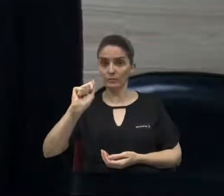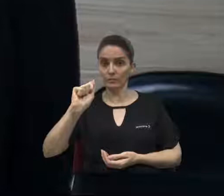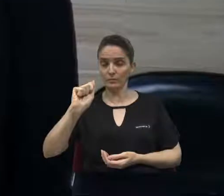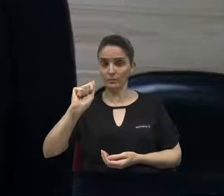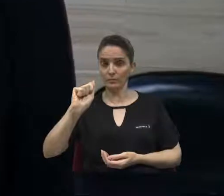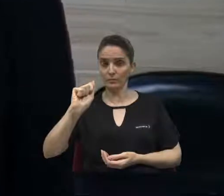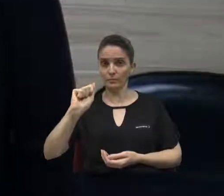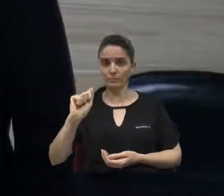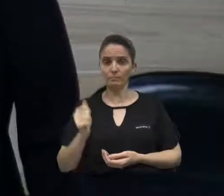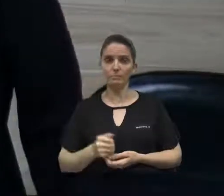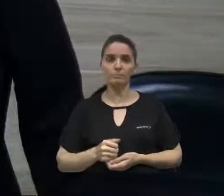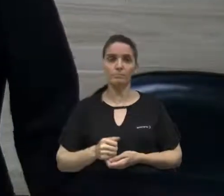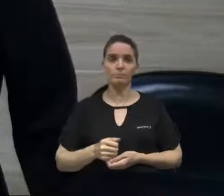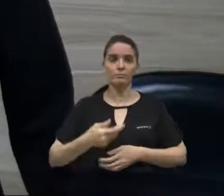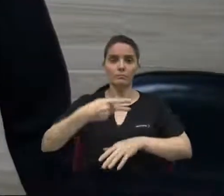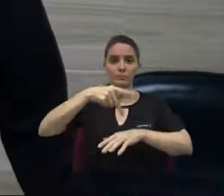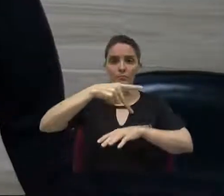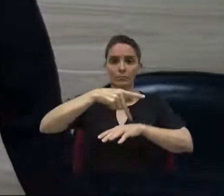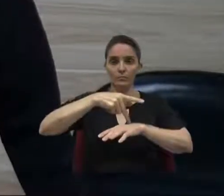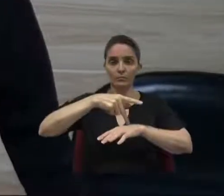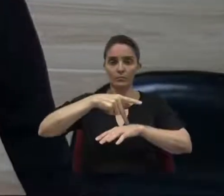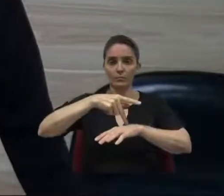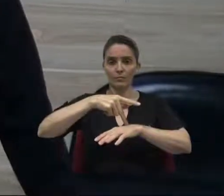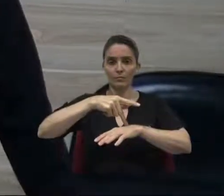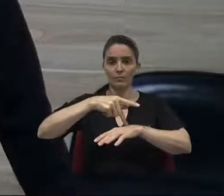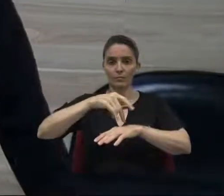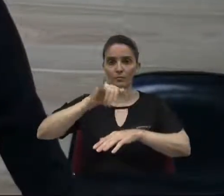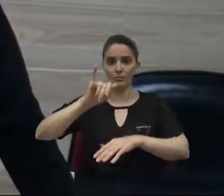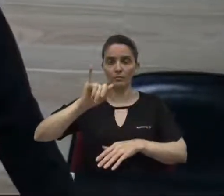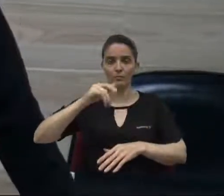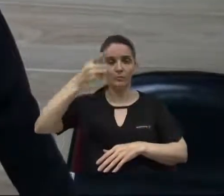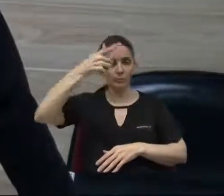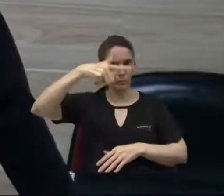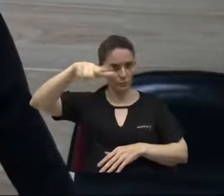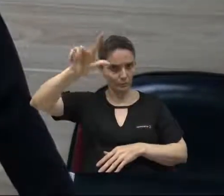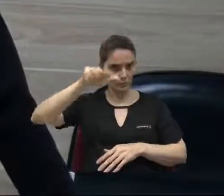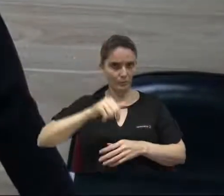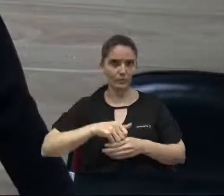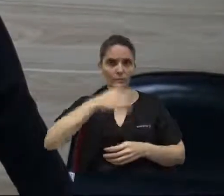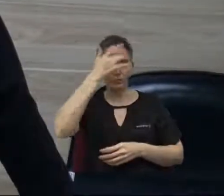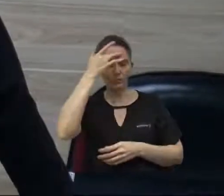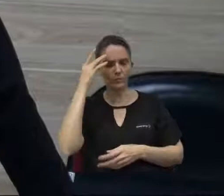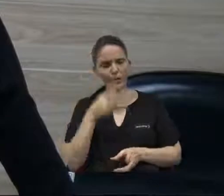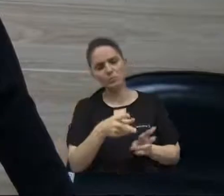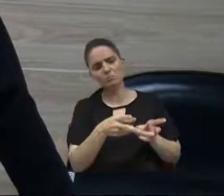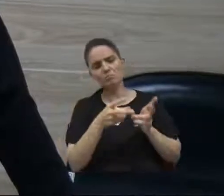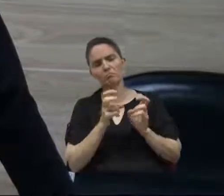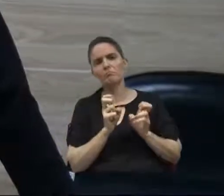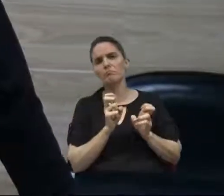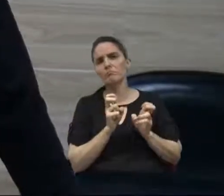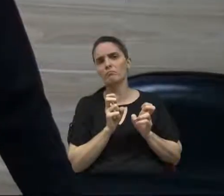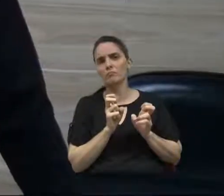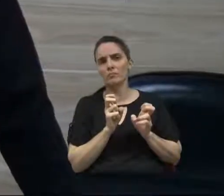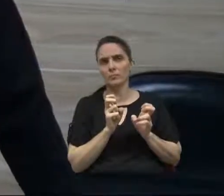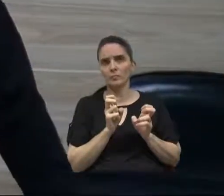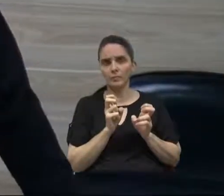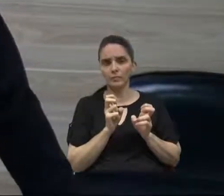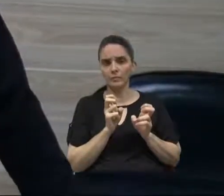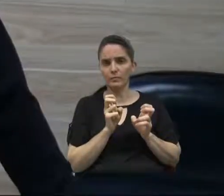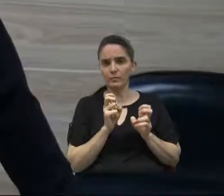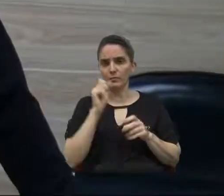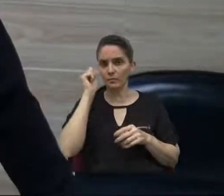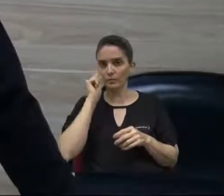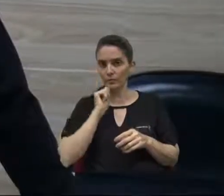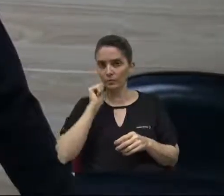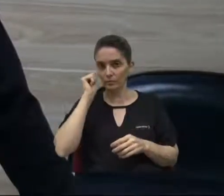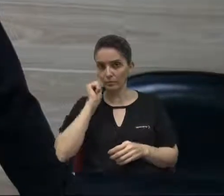Na Inglaterra, Dr. Eduardo Jenner percebe que as mulheres